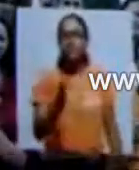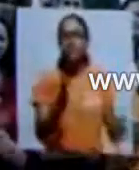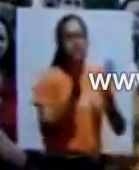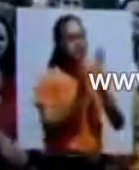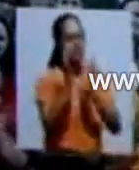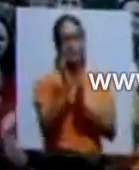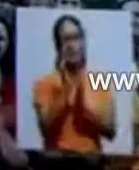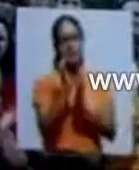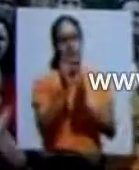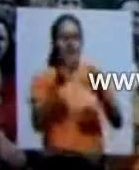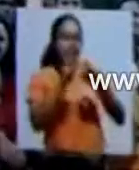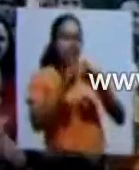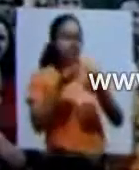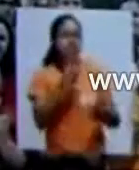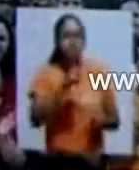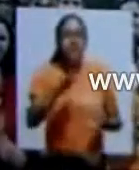nada.